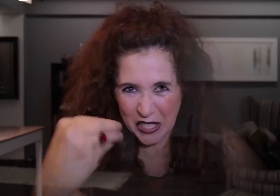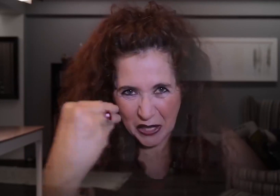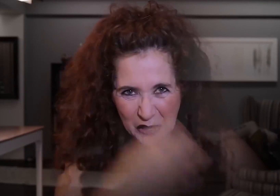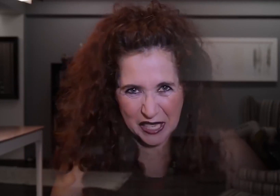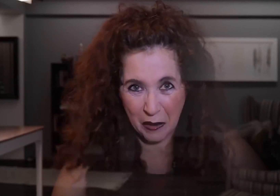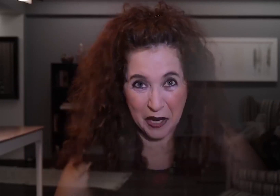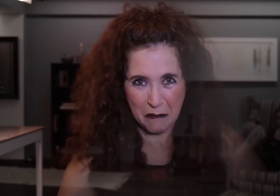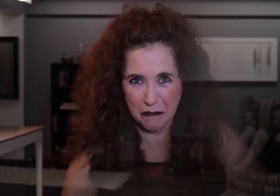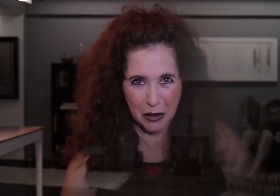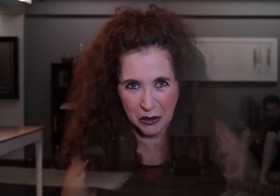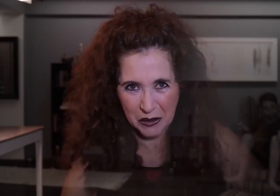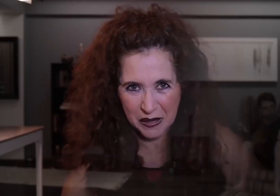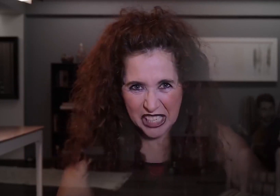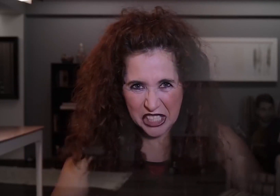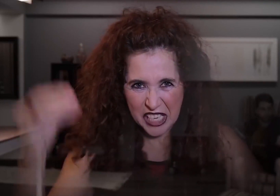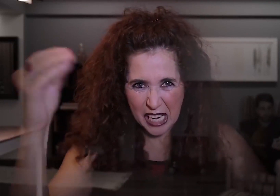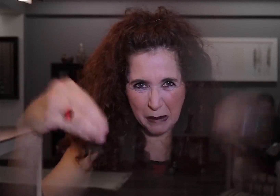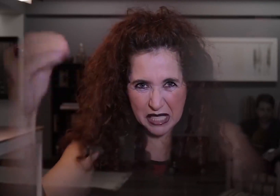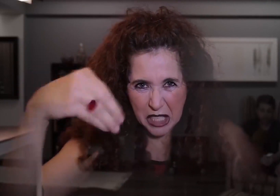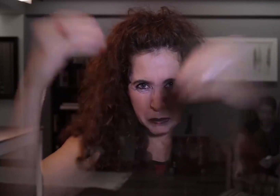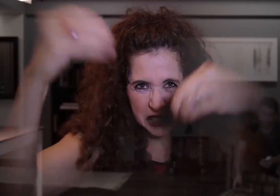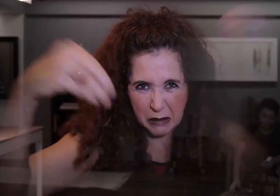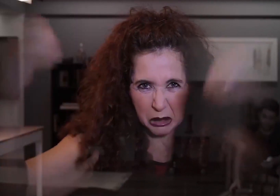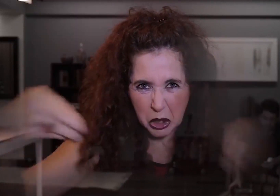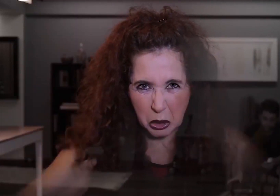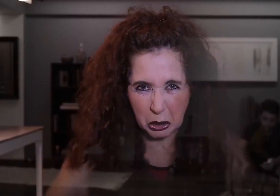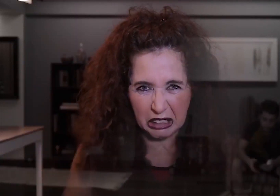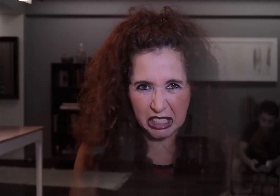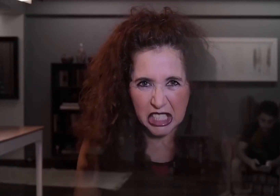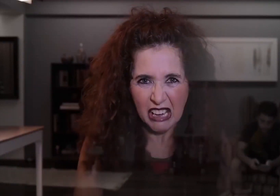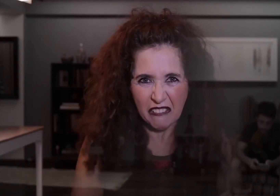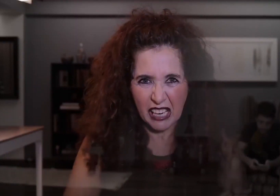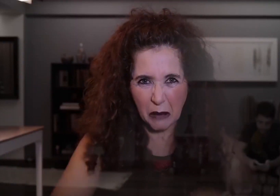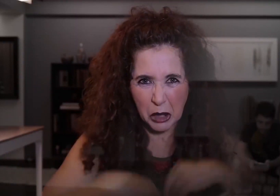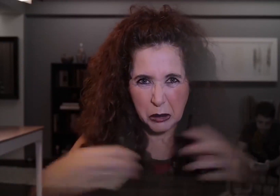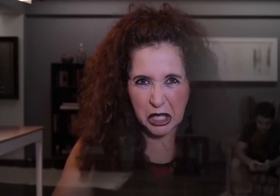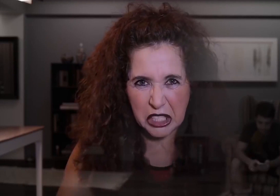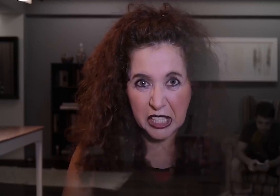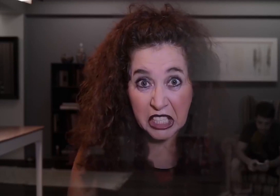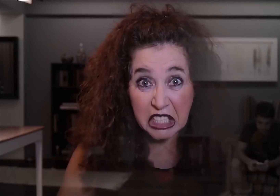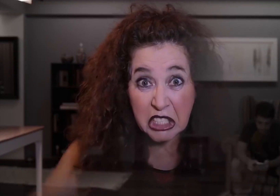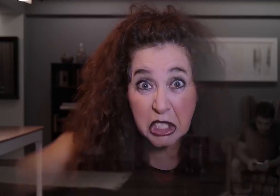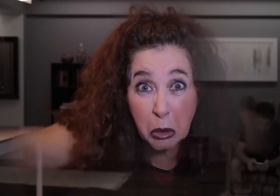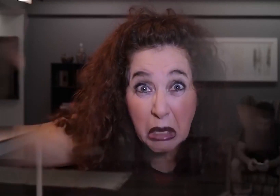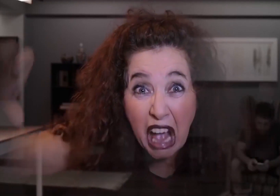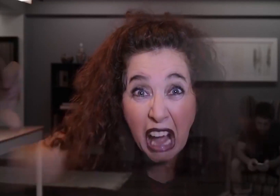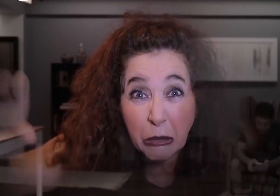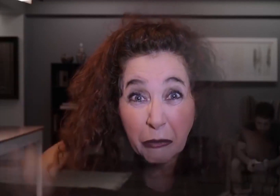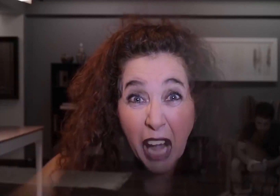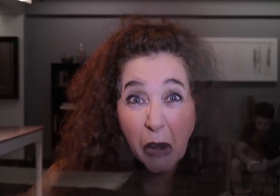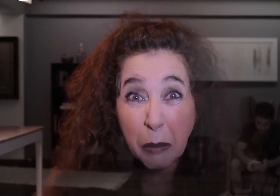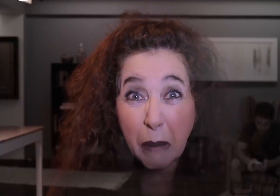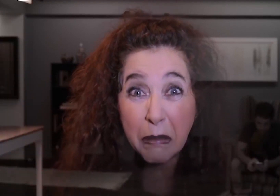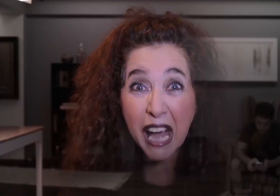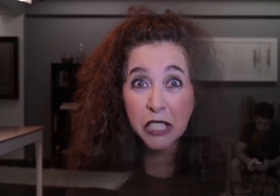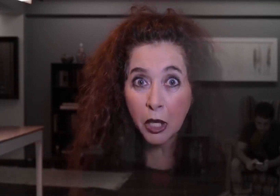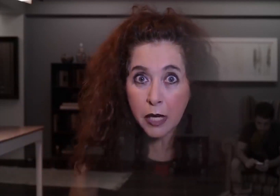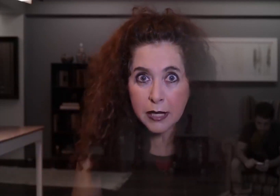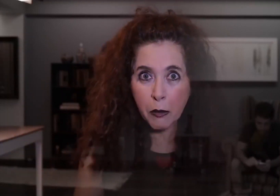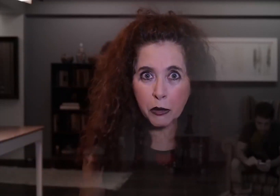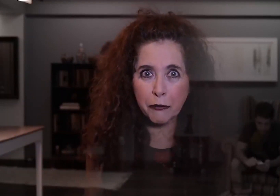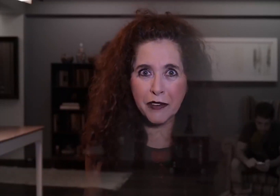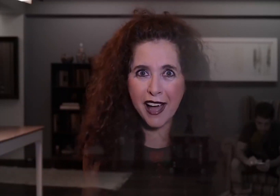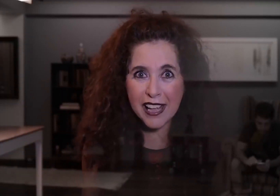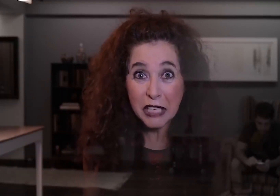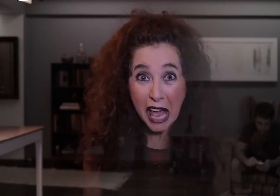Aí, insuportáveis, é só tocar o rebu, encher a cabeça dele de pensamentos ruins, falar um monte de besteira, deixar se sentir